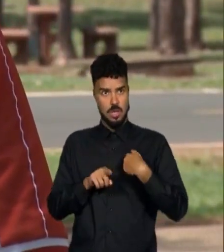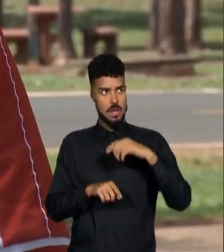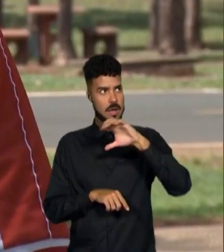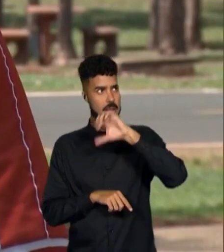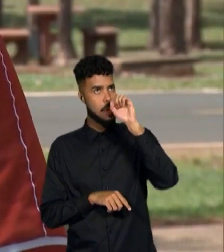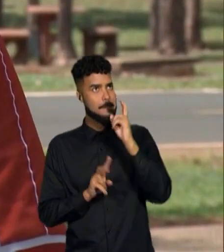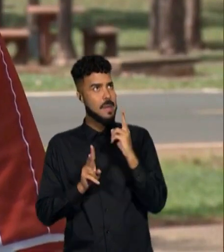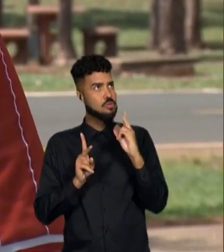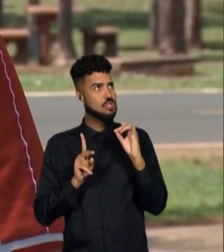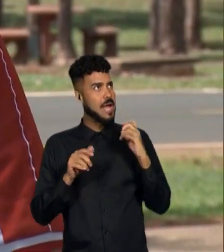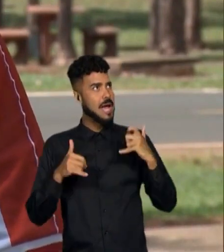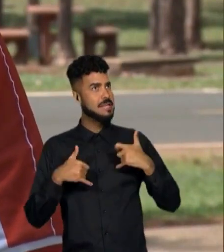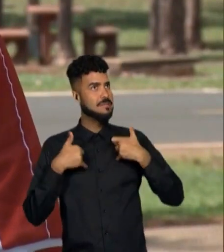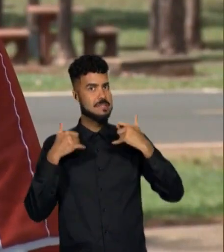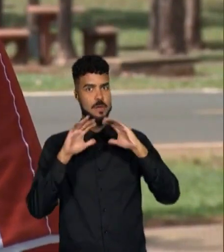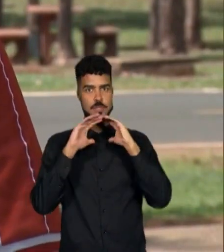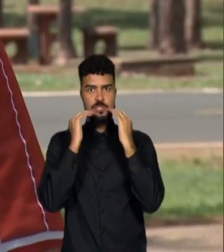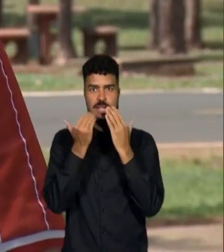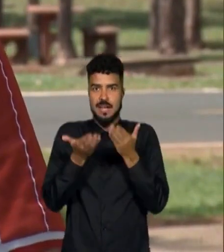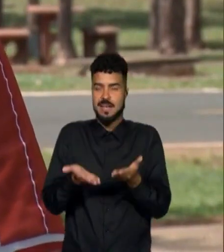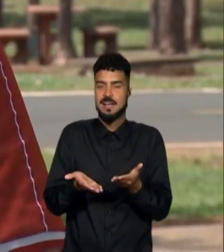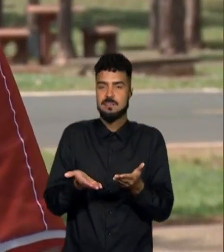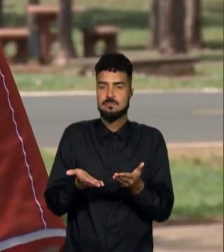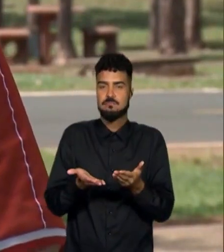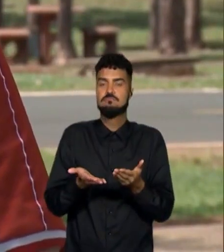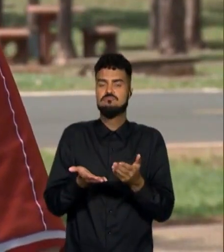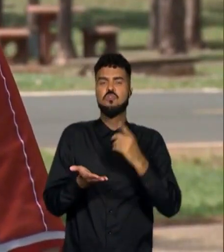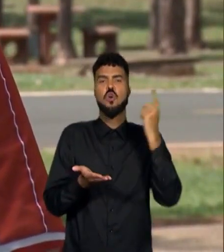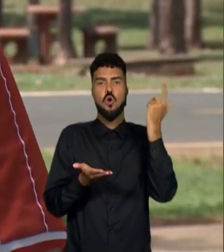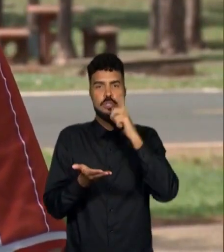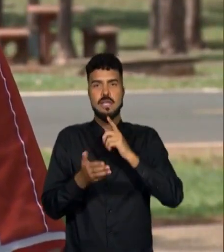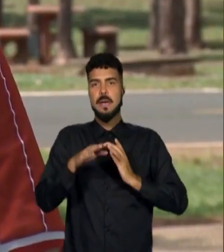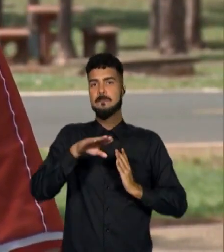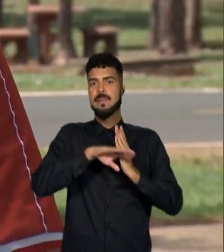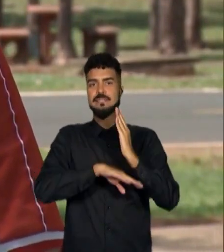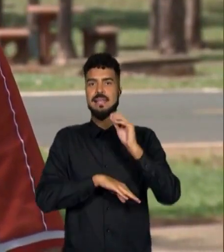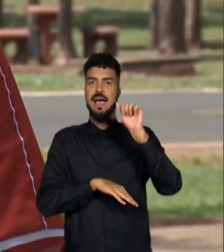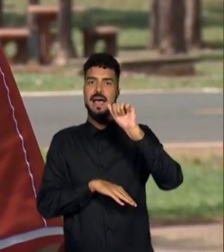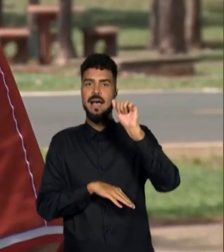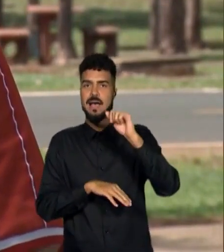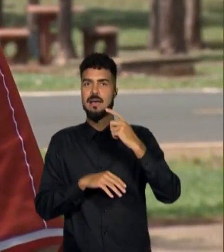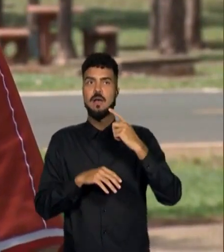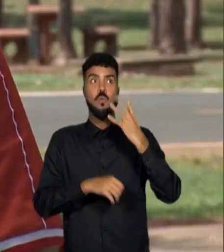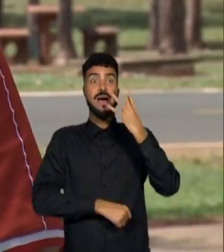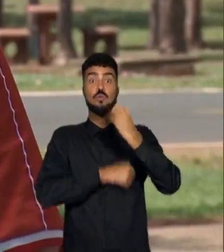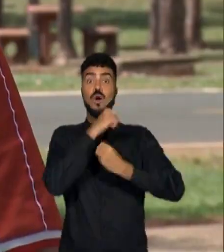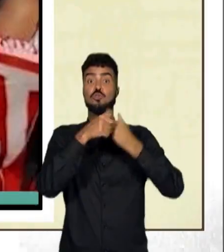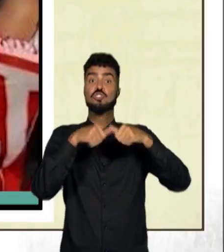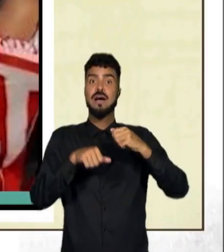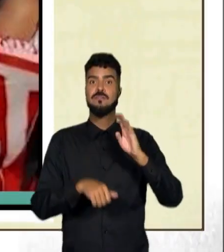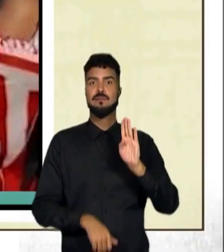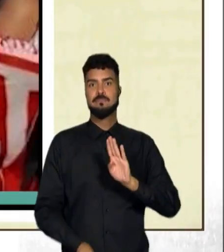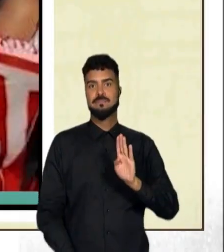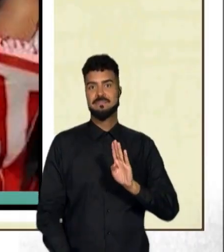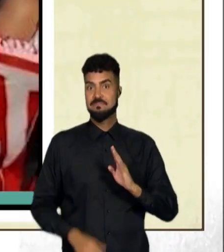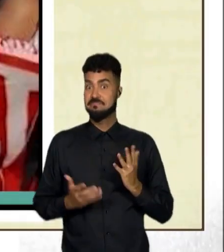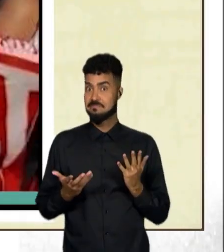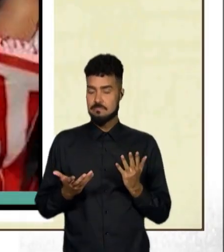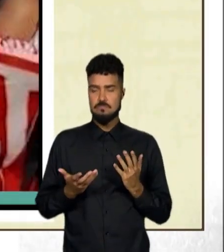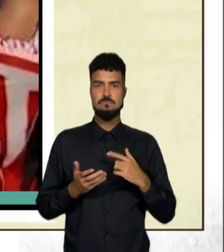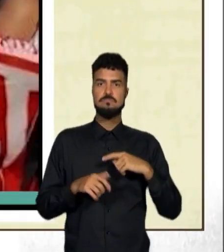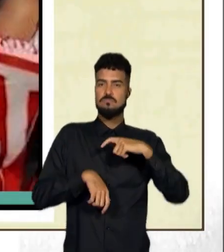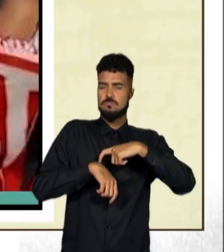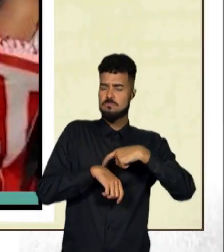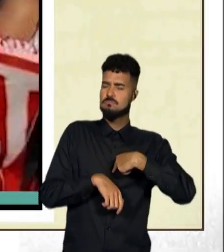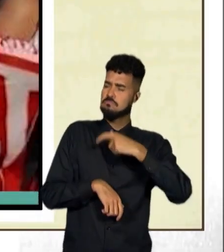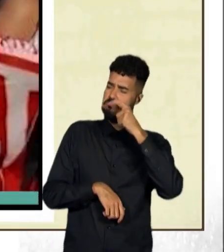dia do aniversário do estádio. E você conseguiu o acesso depois de 4 anos. Então, ali foi bastante